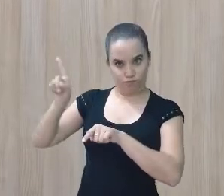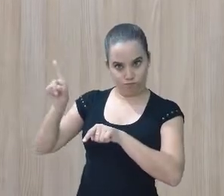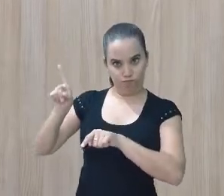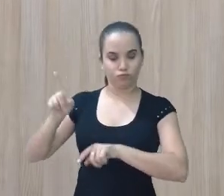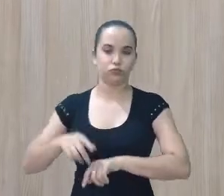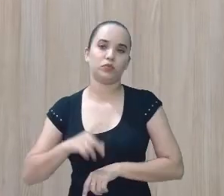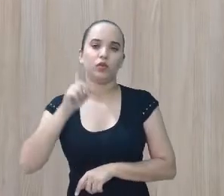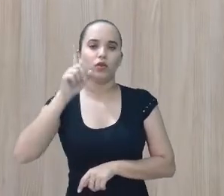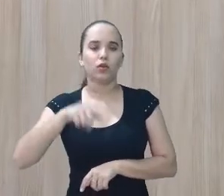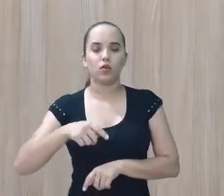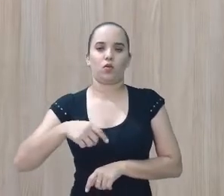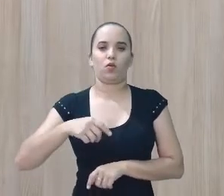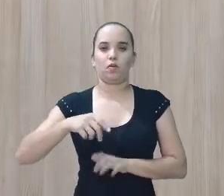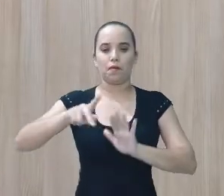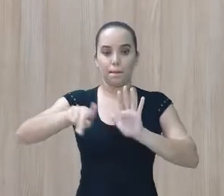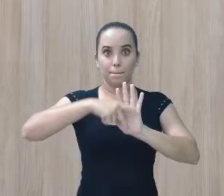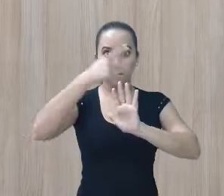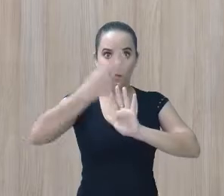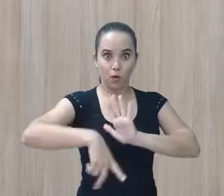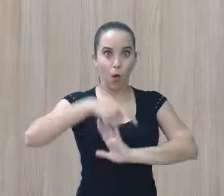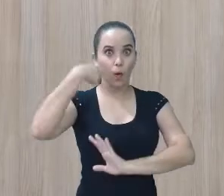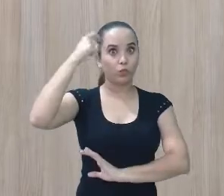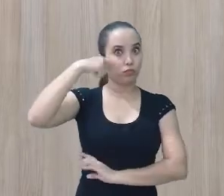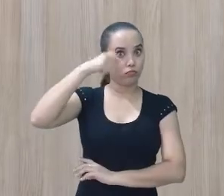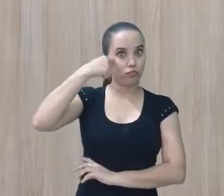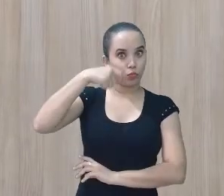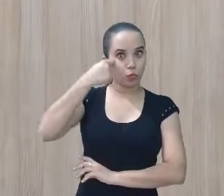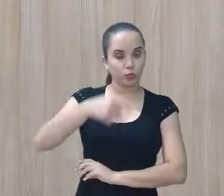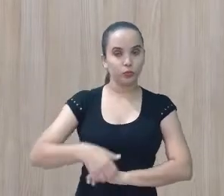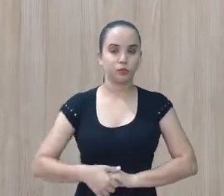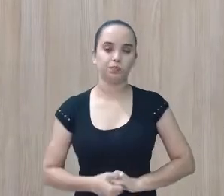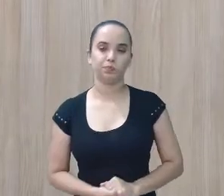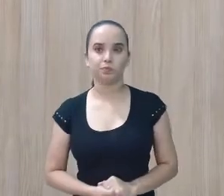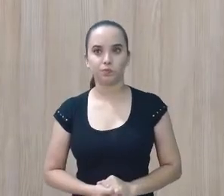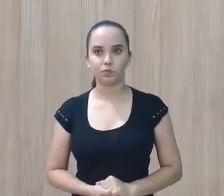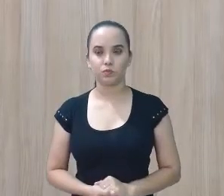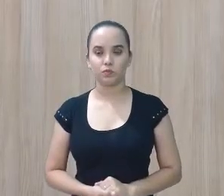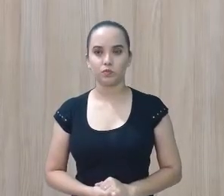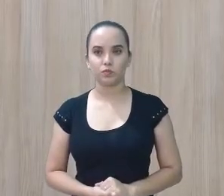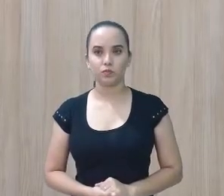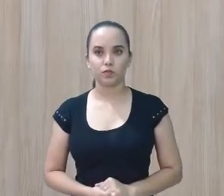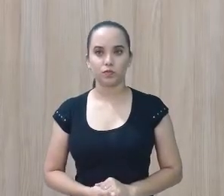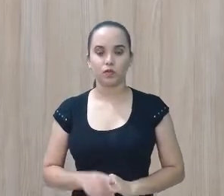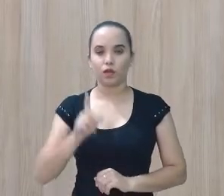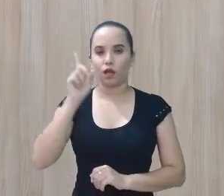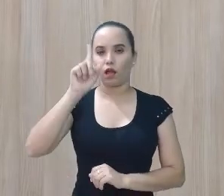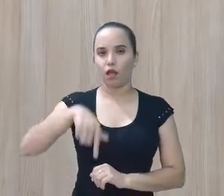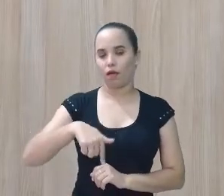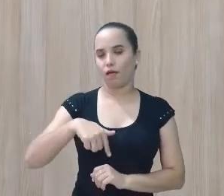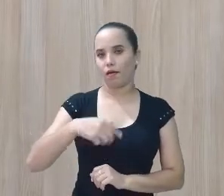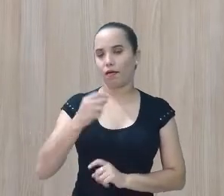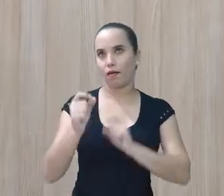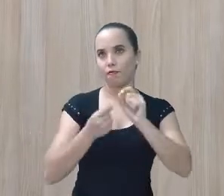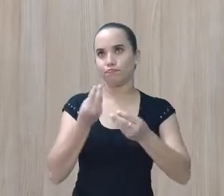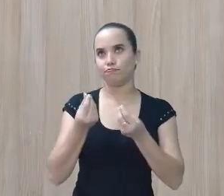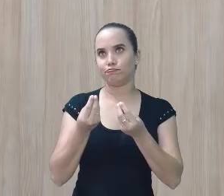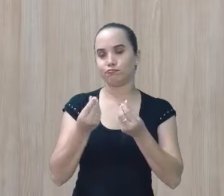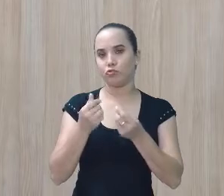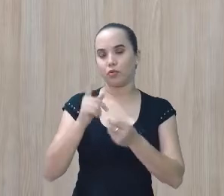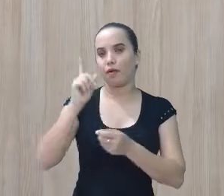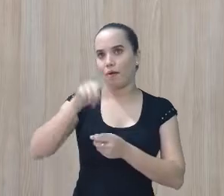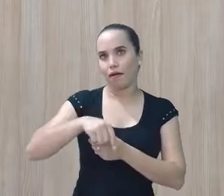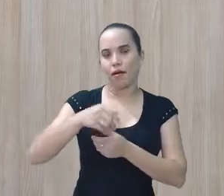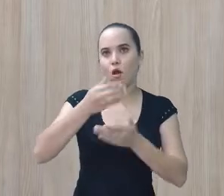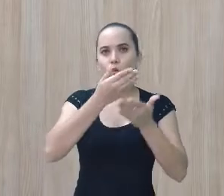Esse autorretrato desse artista, ele é completamente o